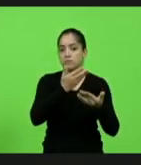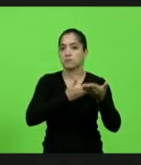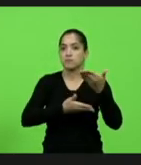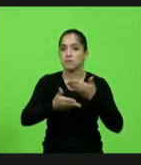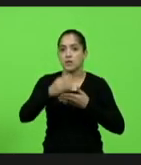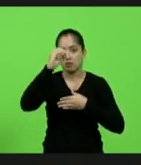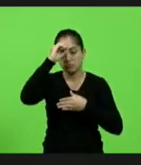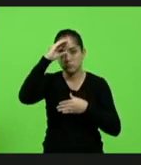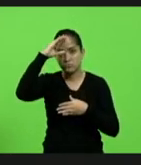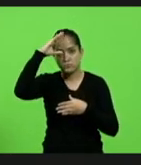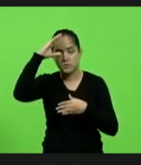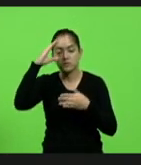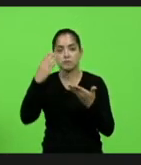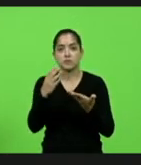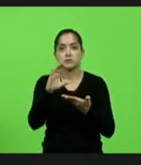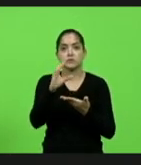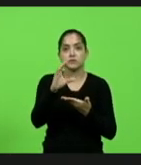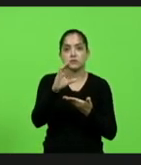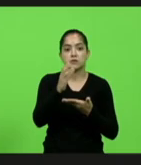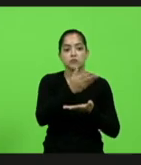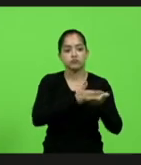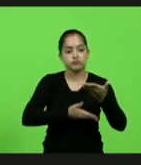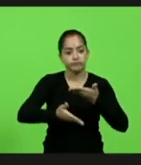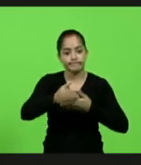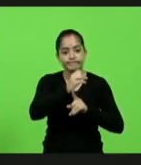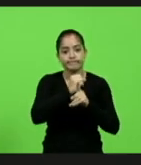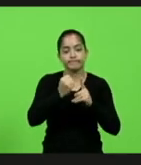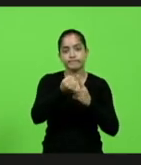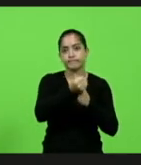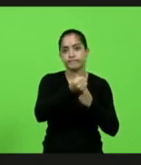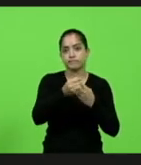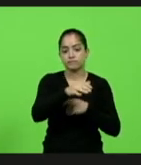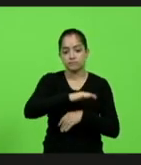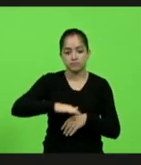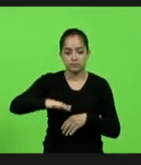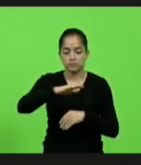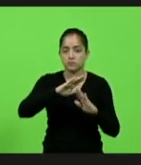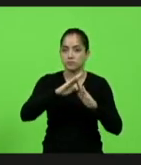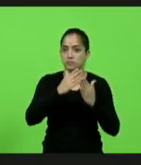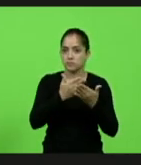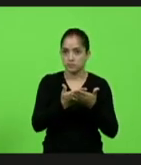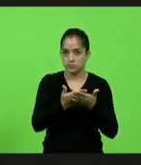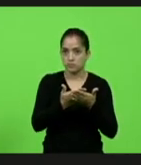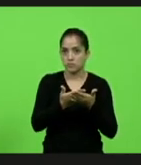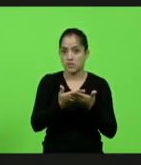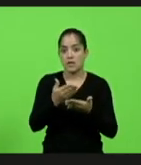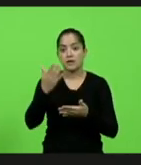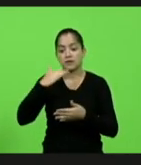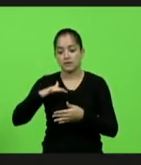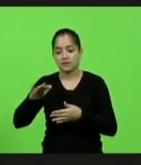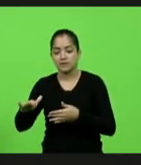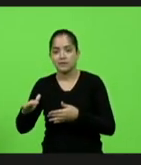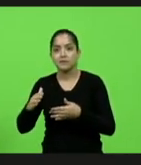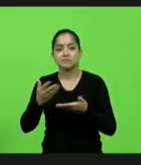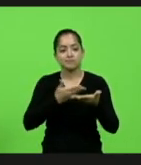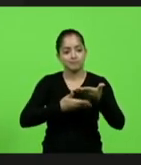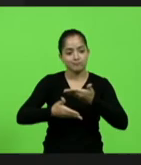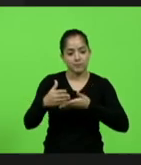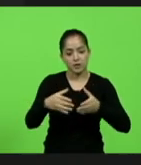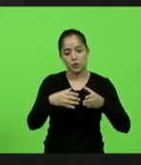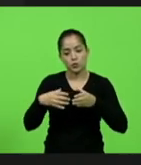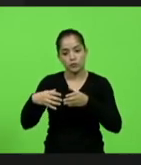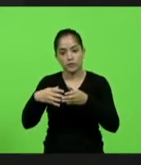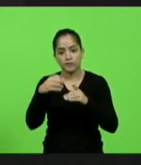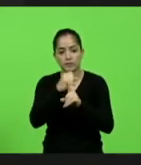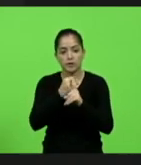conhecimento científico e da socialização no ambiente escolar, que a criança aprenda a conviver em grupo,